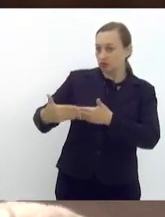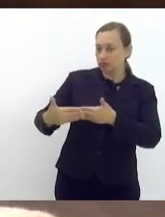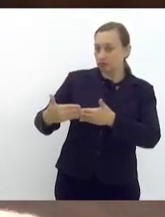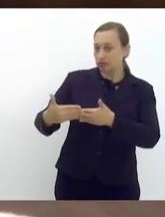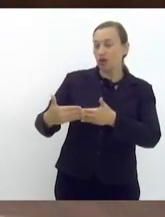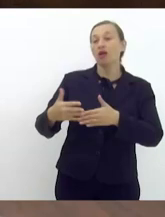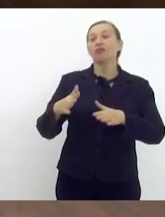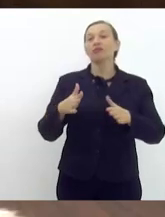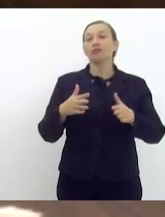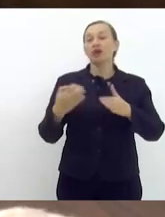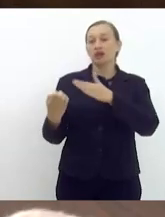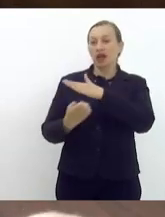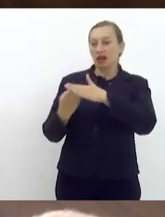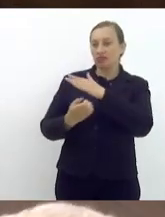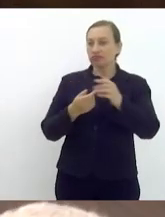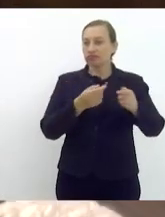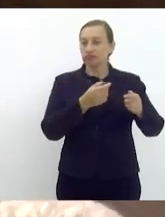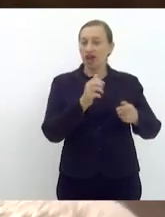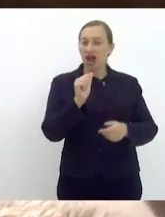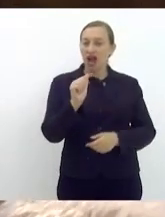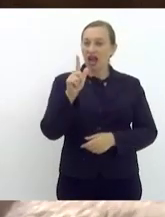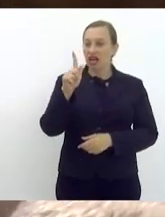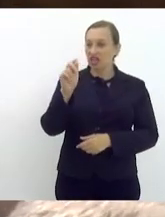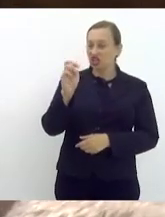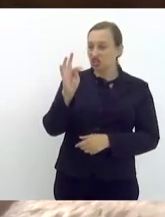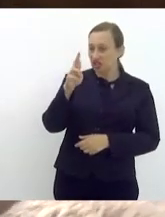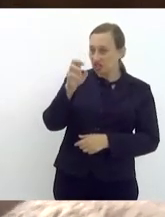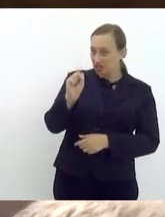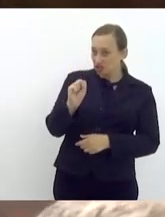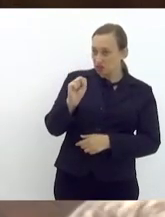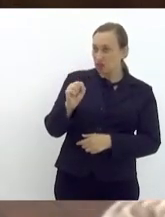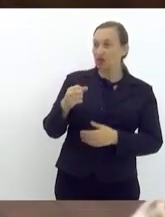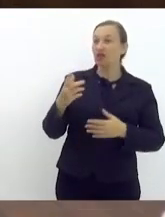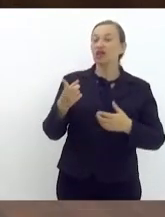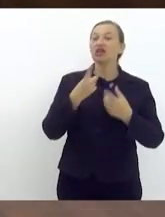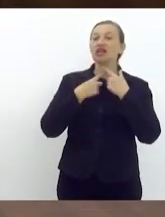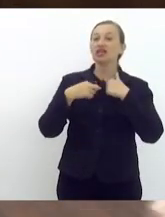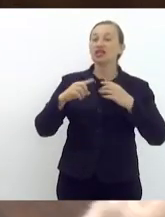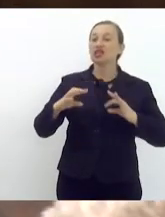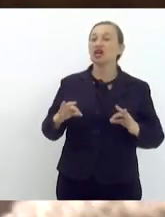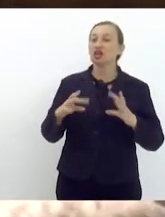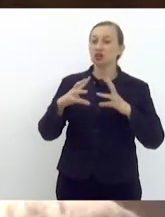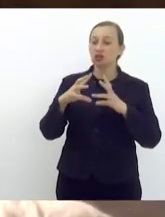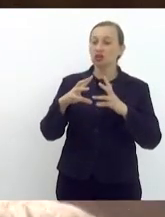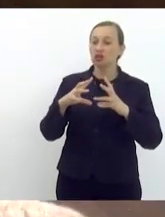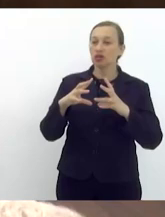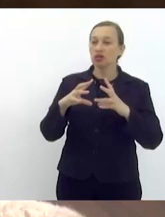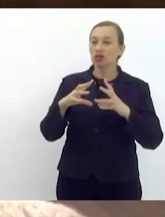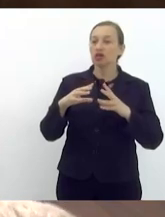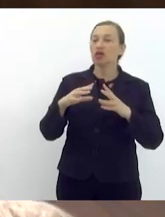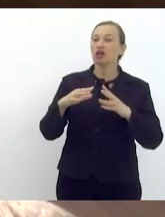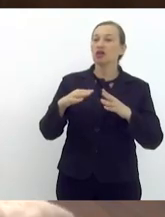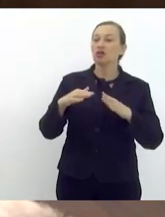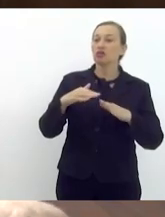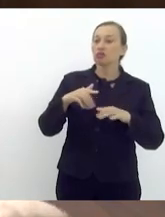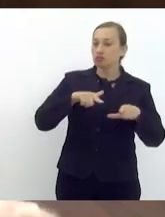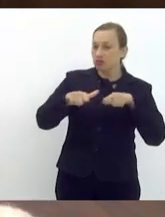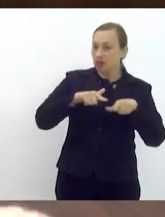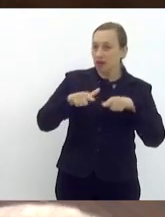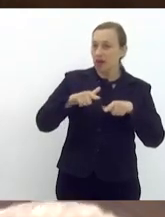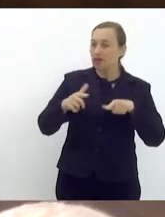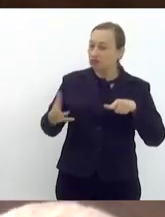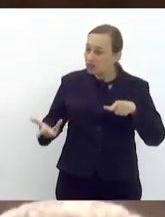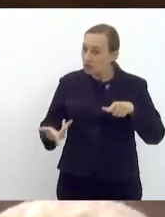desejar ao Charles Batista que ele possa fazer um trabalho, e ter certeza que fará, de muita